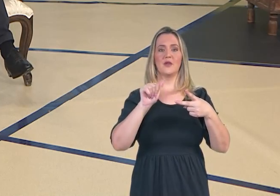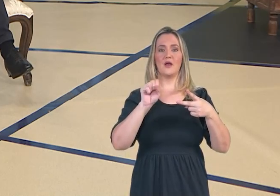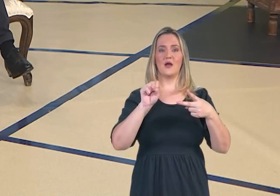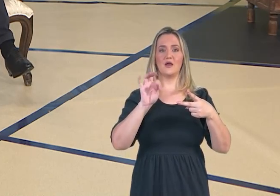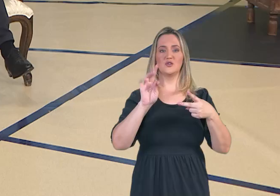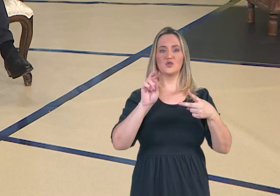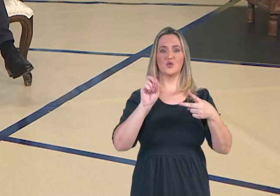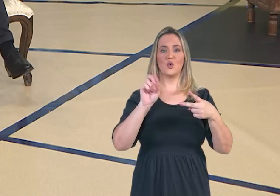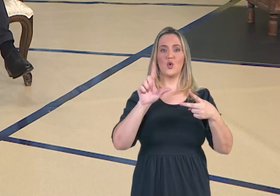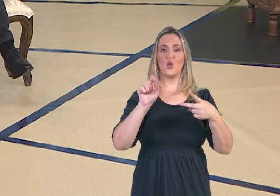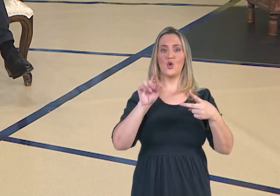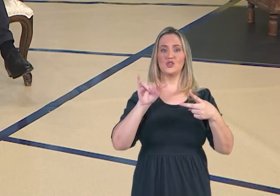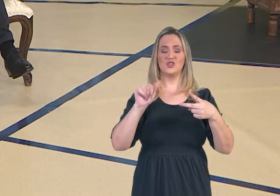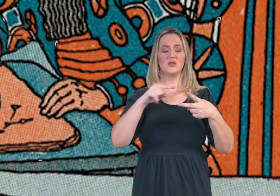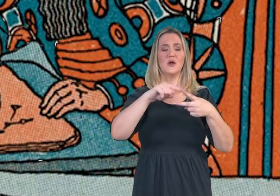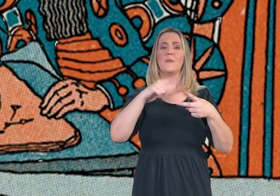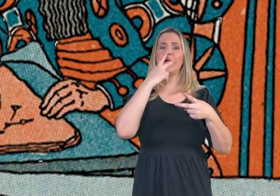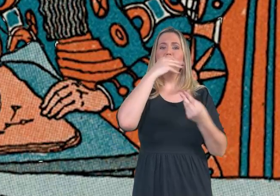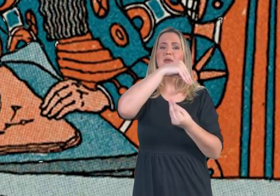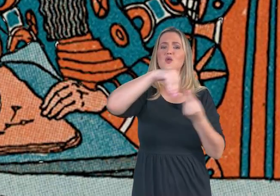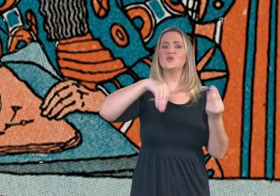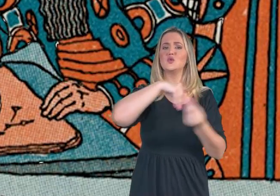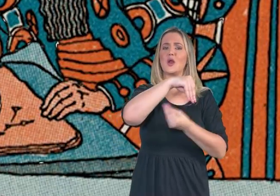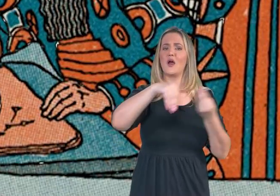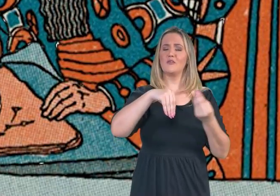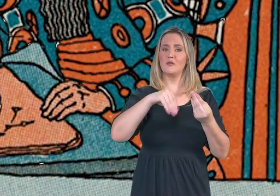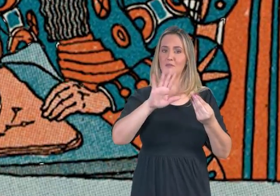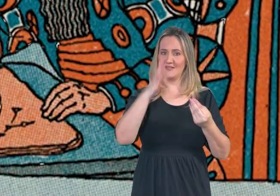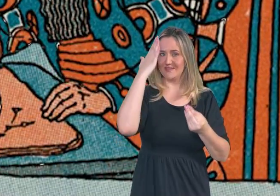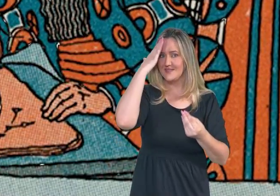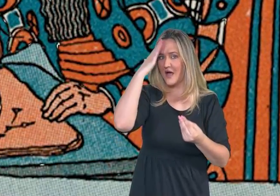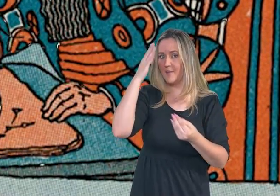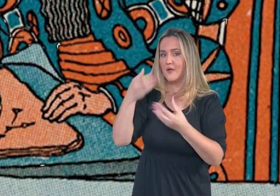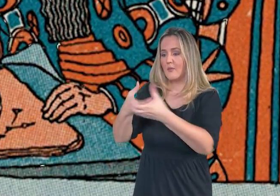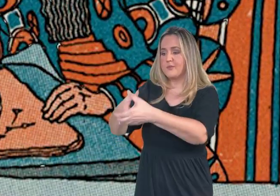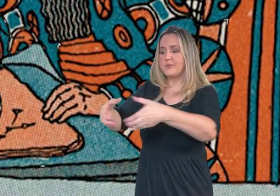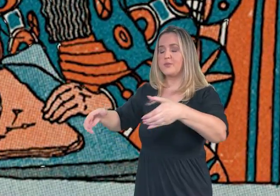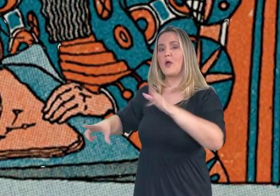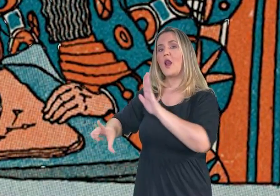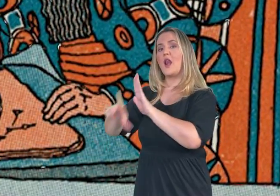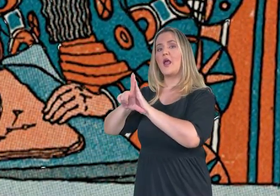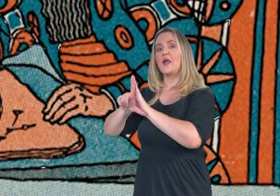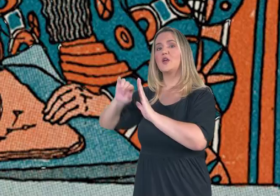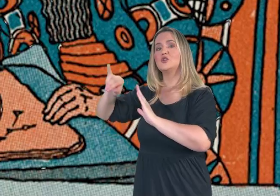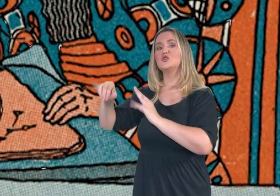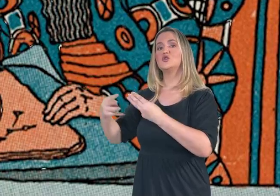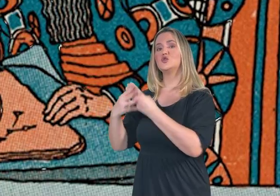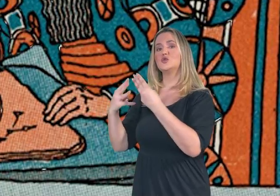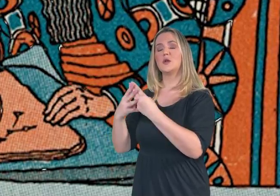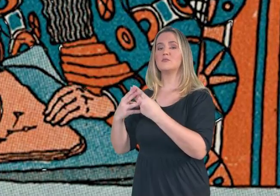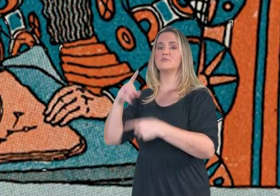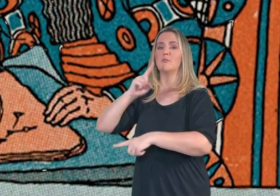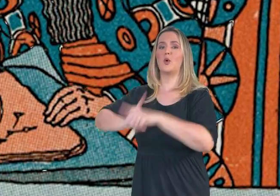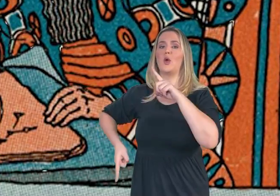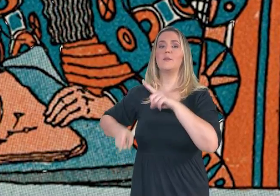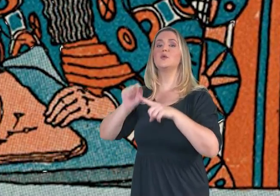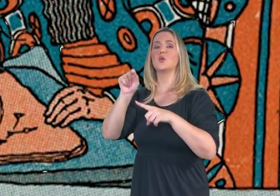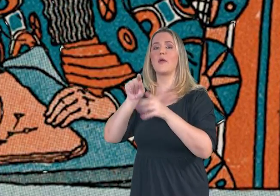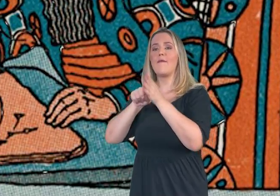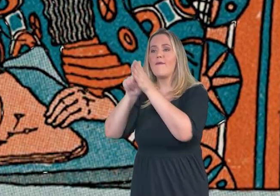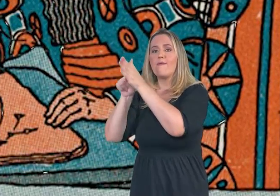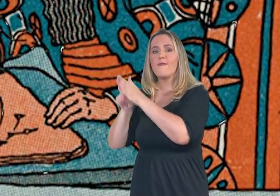que isto era proscrito na lei judaica. Para os babilônios, bem como para outros povos antigos, como os sumérios e assírios,